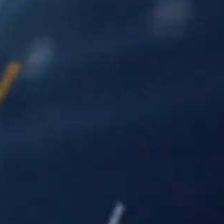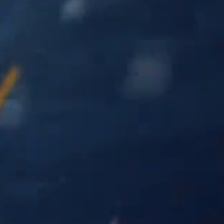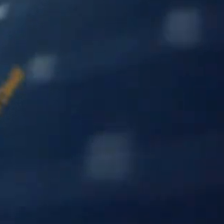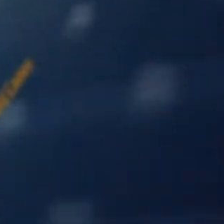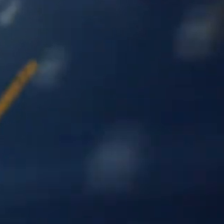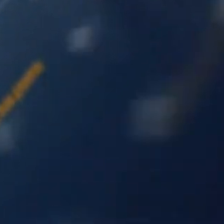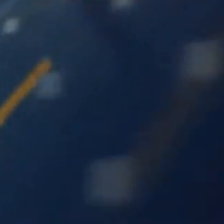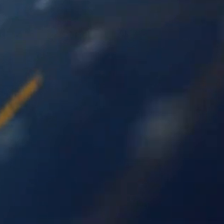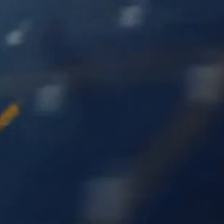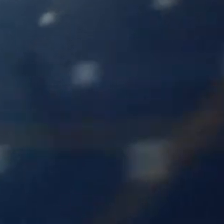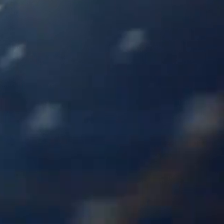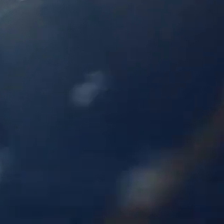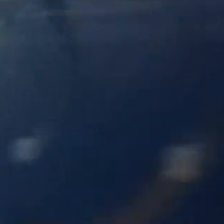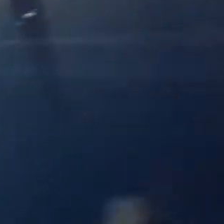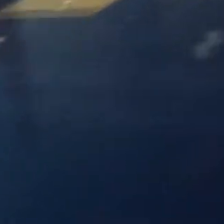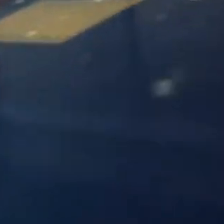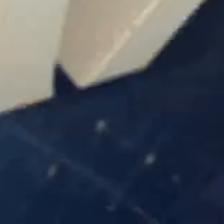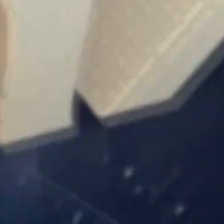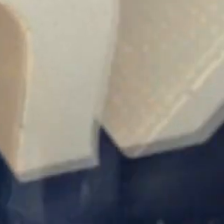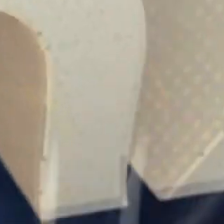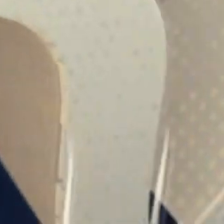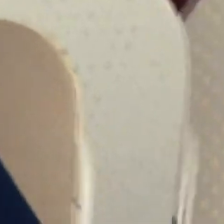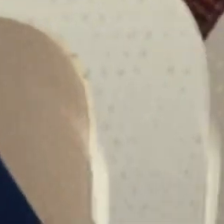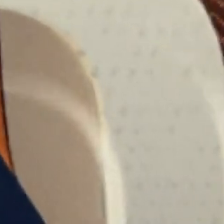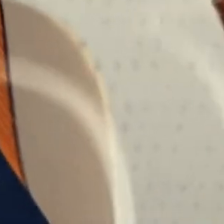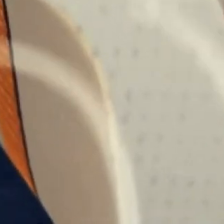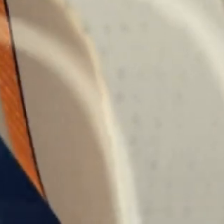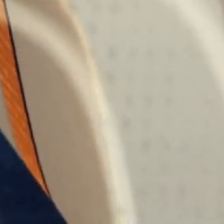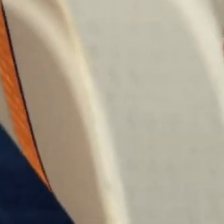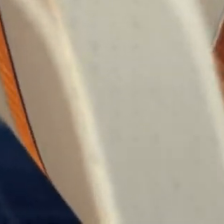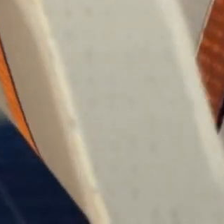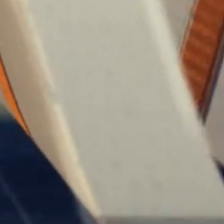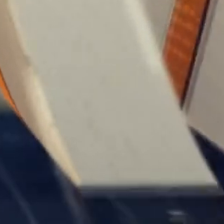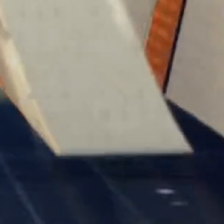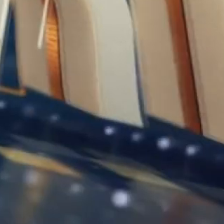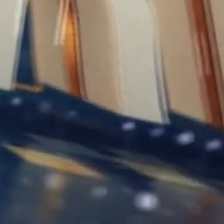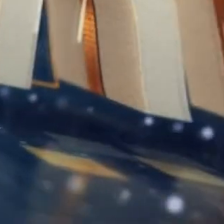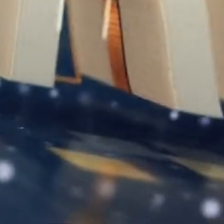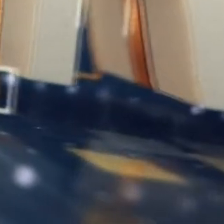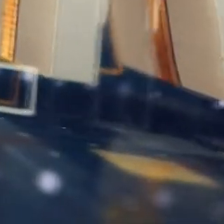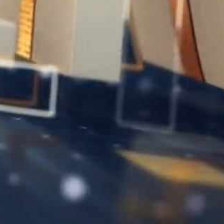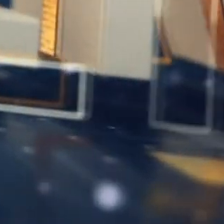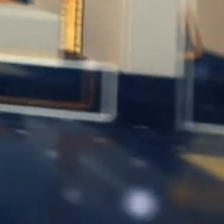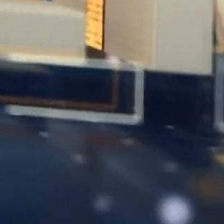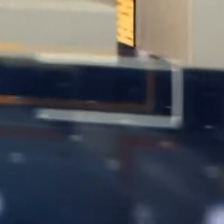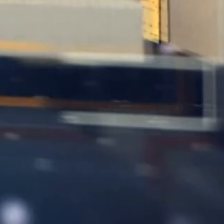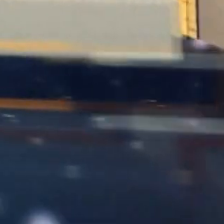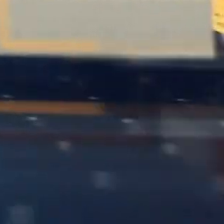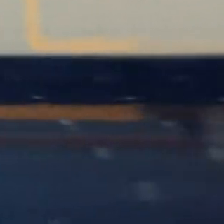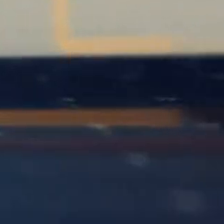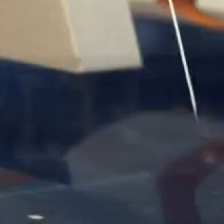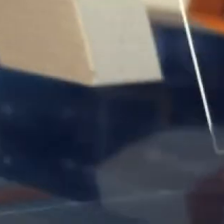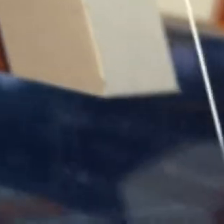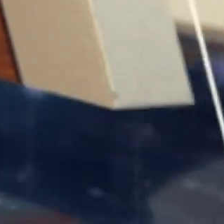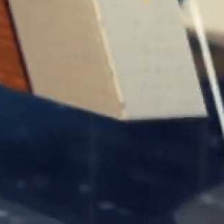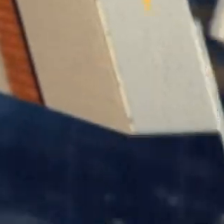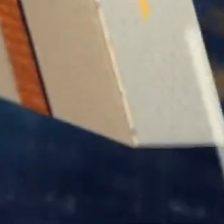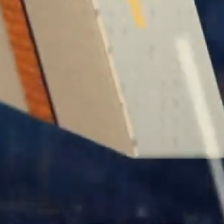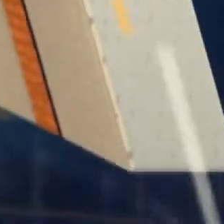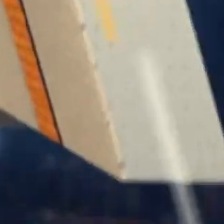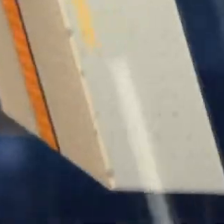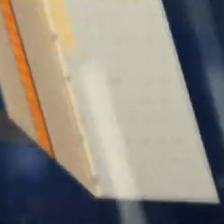Olha só que bacana, um filme de curta-metragem aqui de Campinas foi selecionado para um festival europeu.